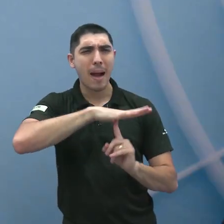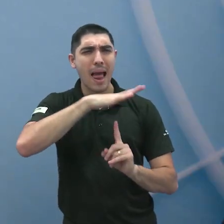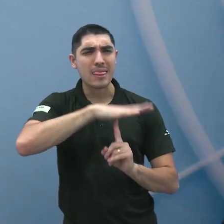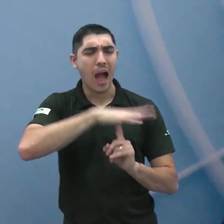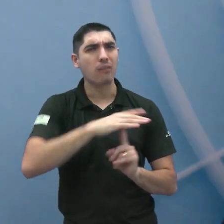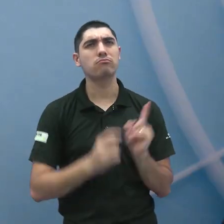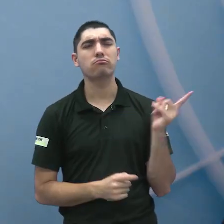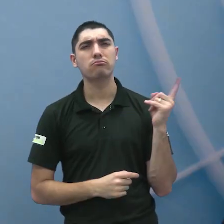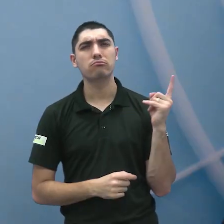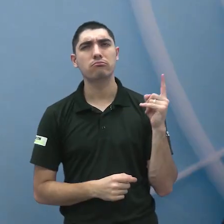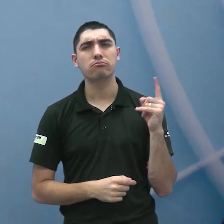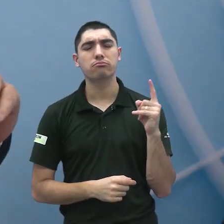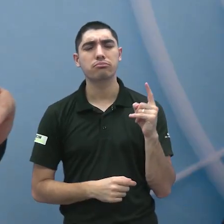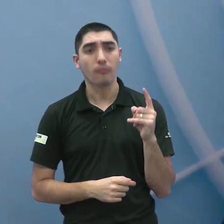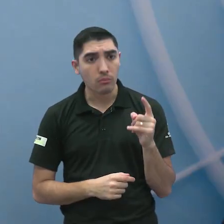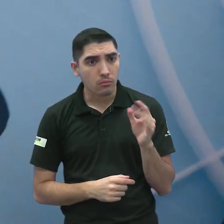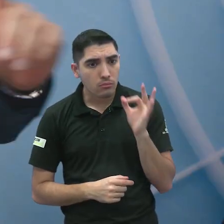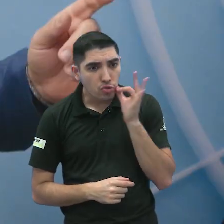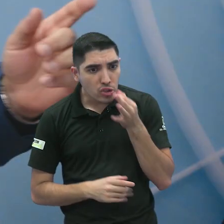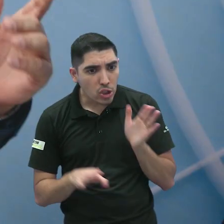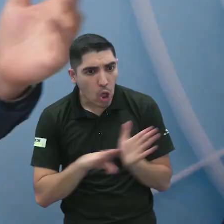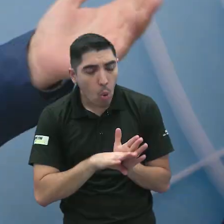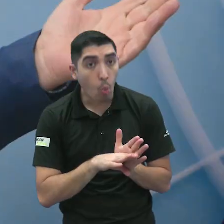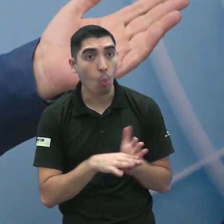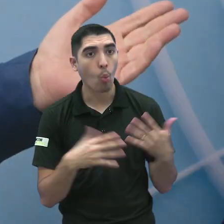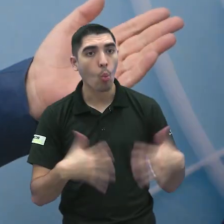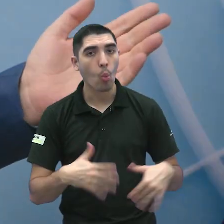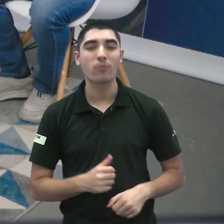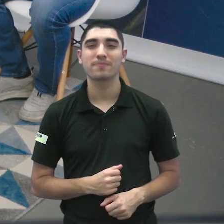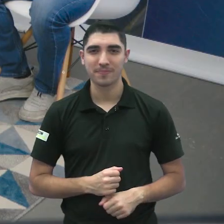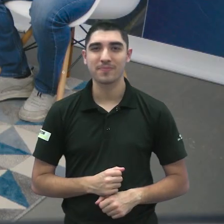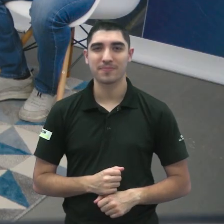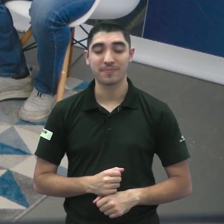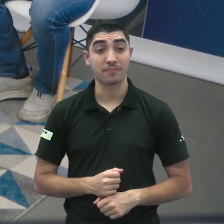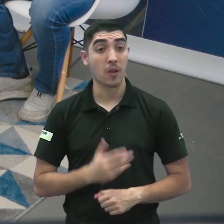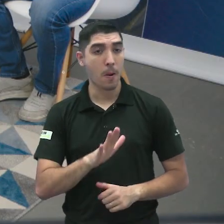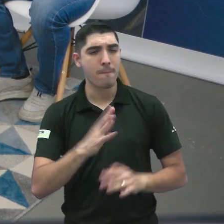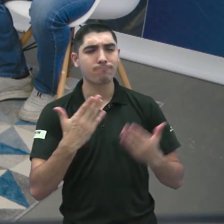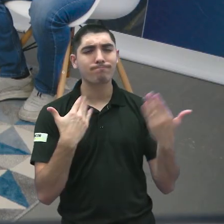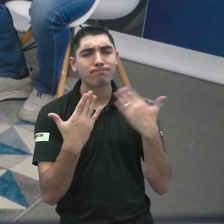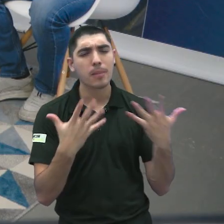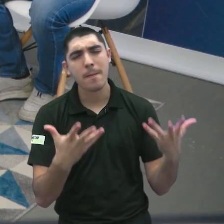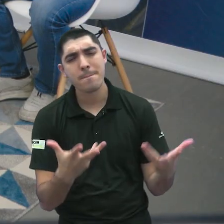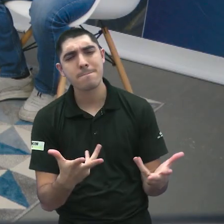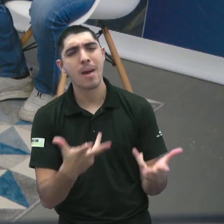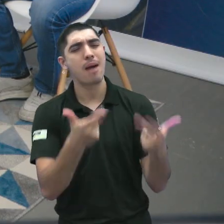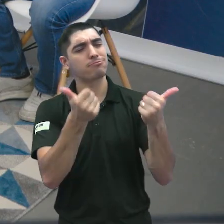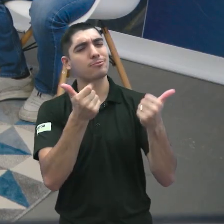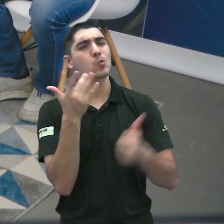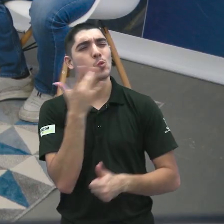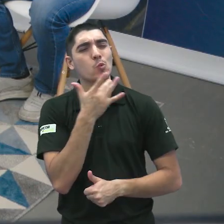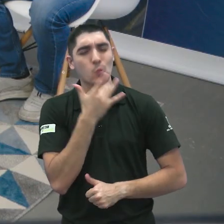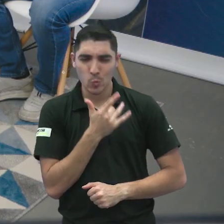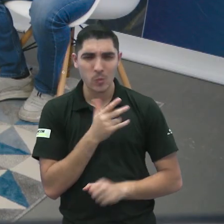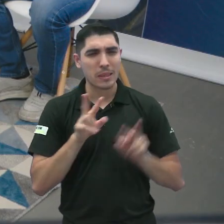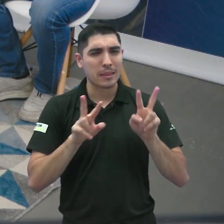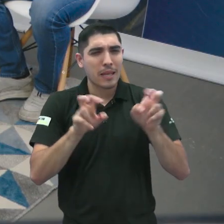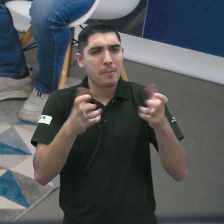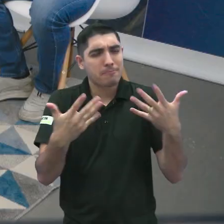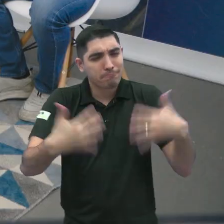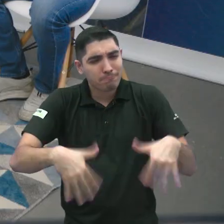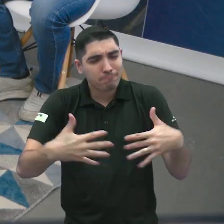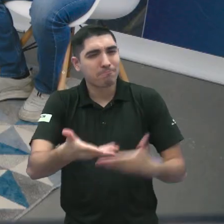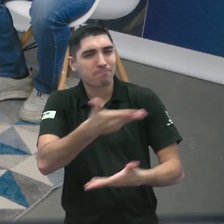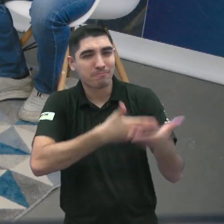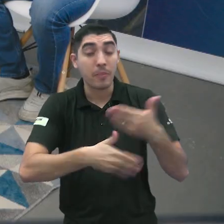daqui a pouco já está chegando, já está a caminho, chega. É impressionante, né? Olha, o papo está ótimo, está muito gostoso conversar sobre esse